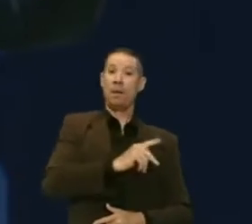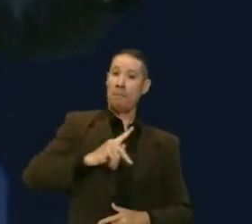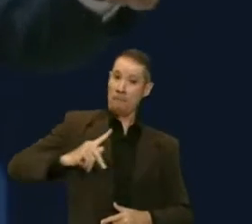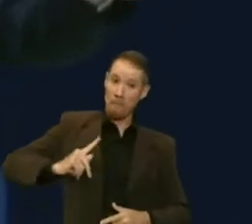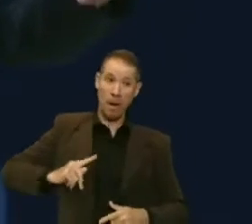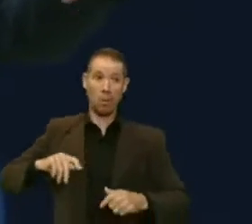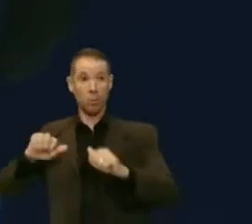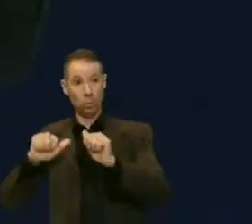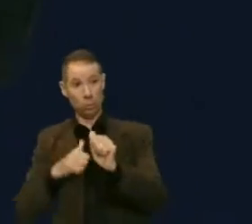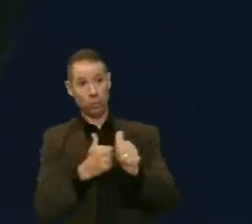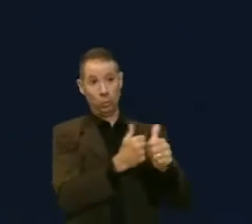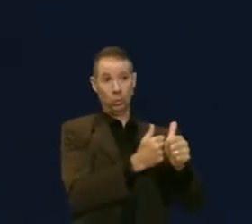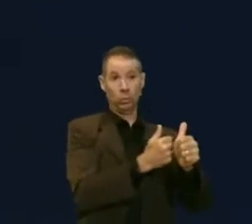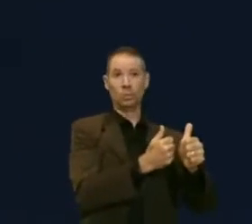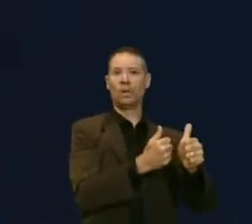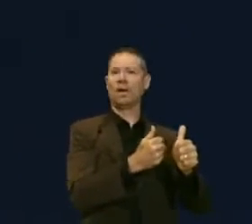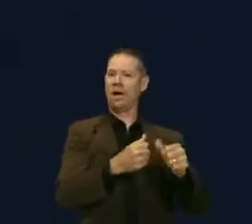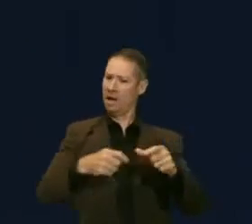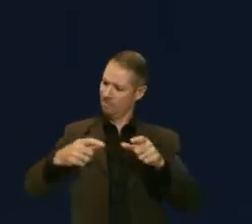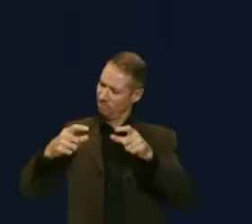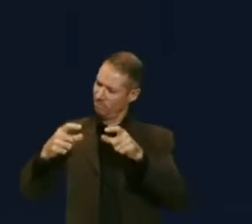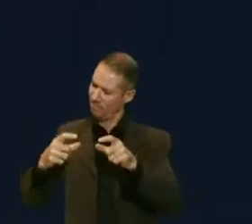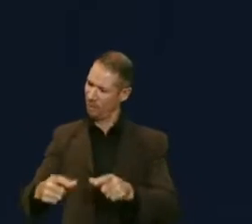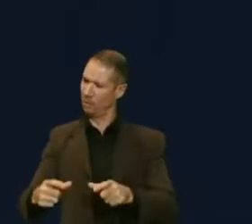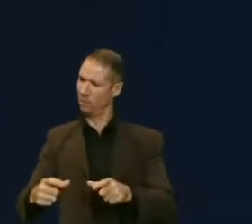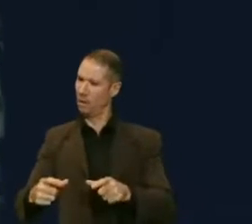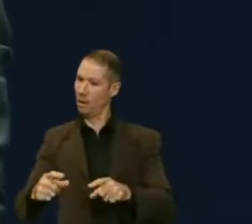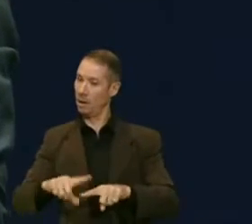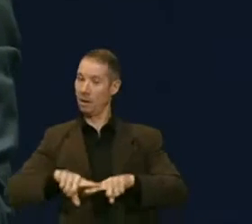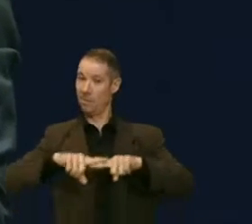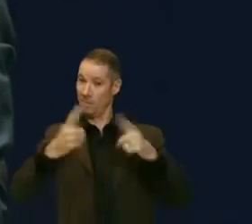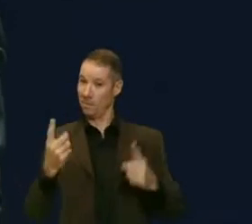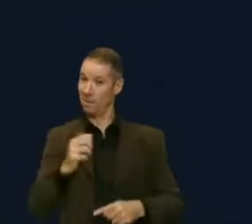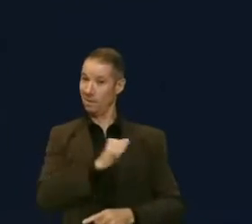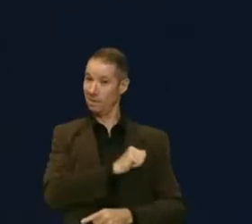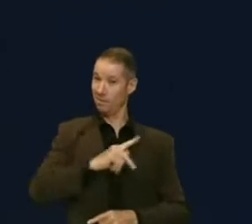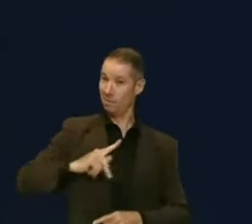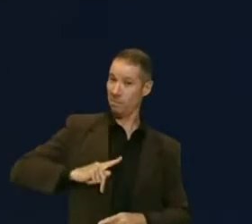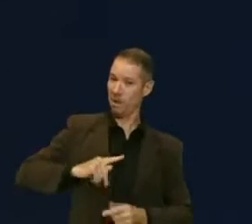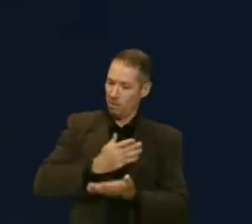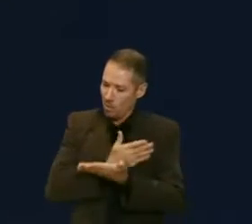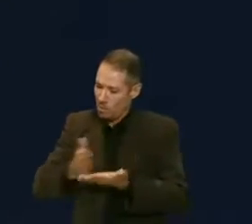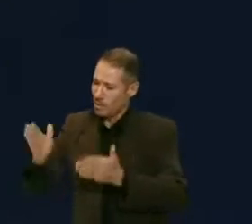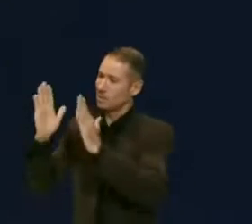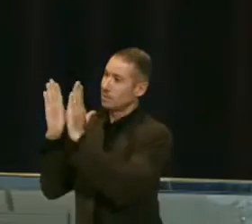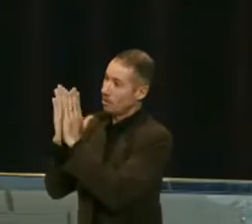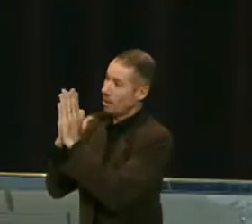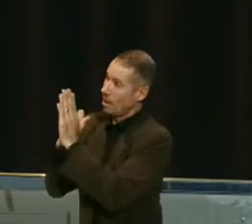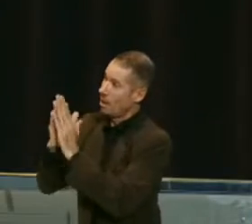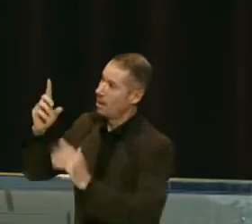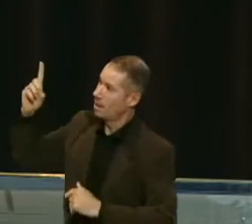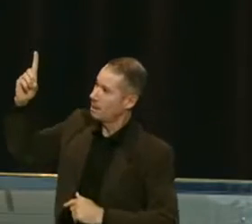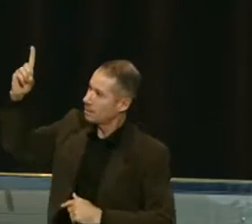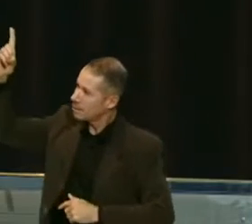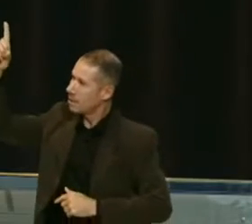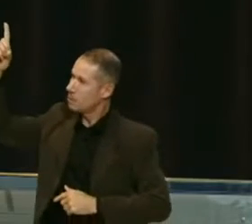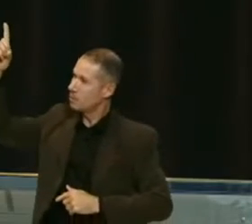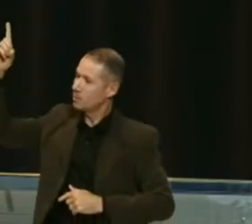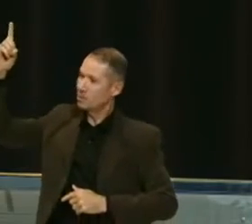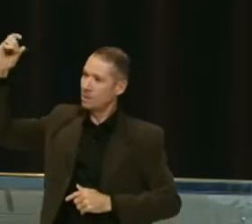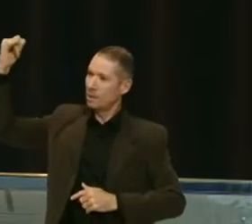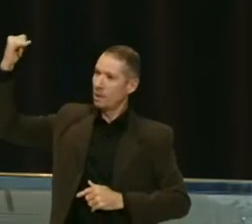e Silas naquele lugar. Mas quando Paulo começa a orar, Deus